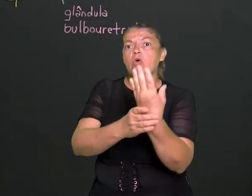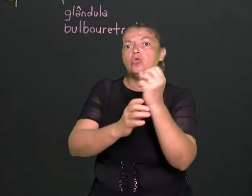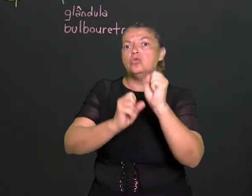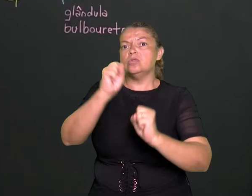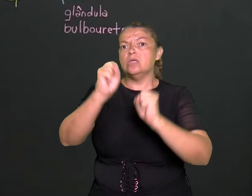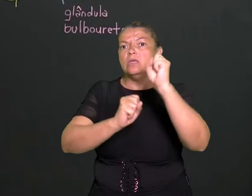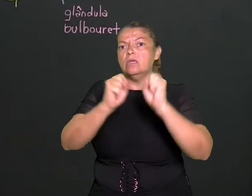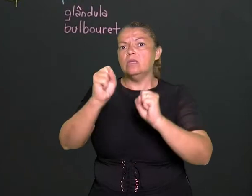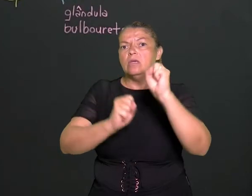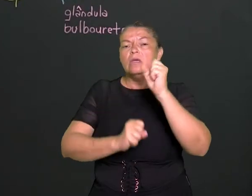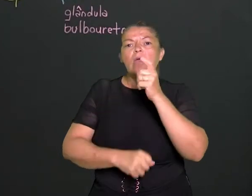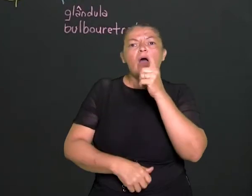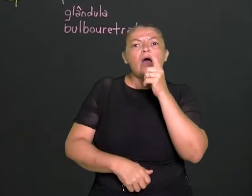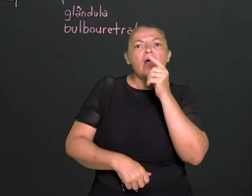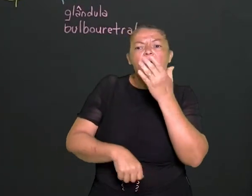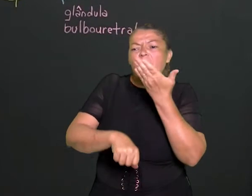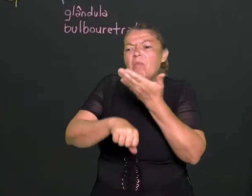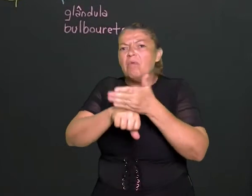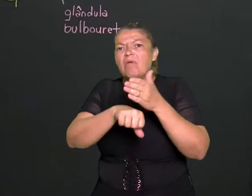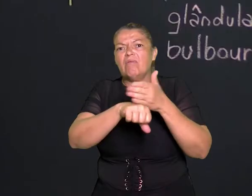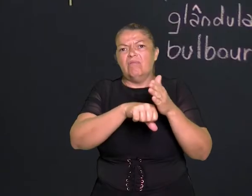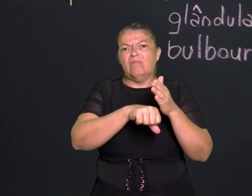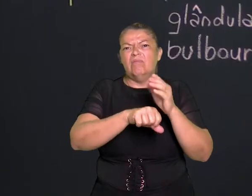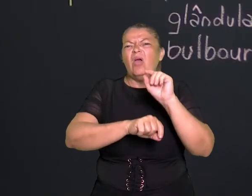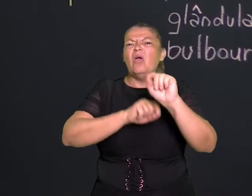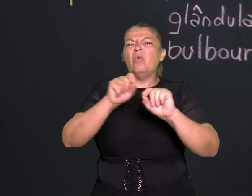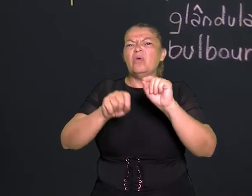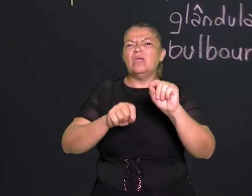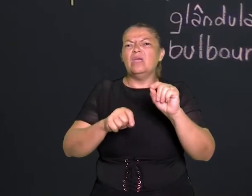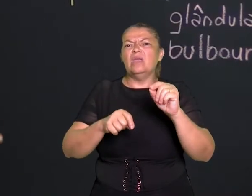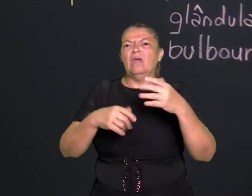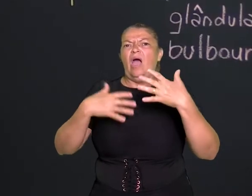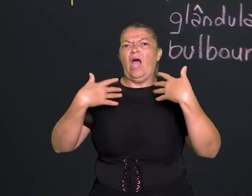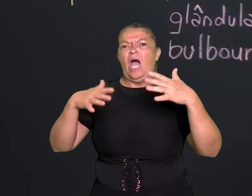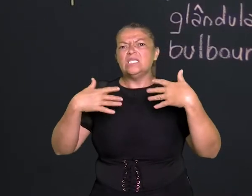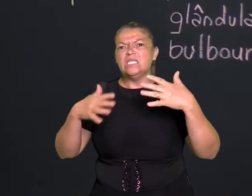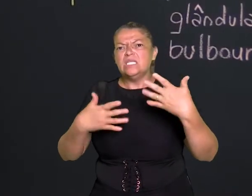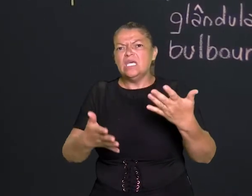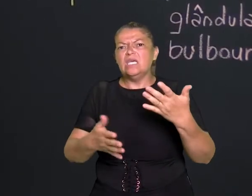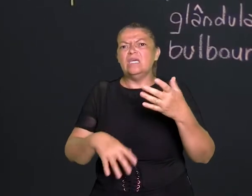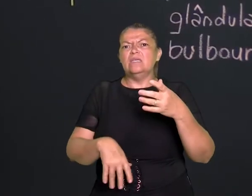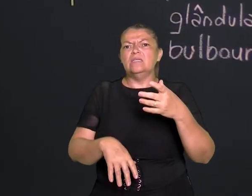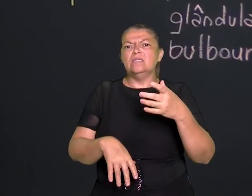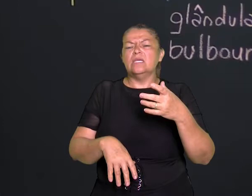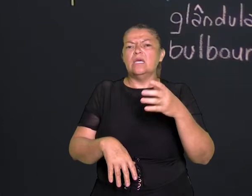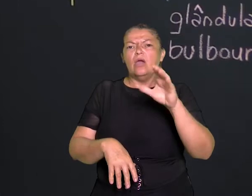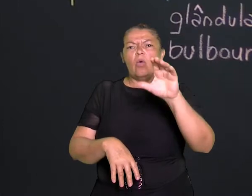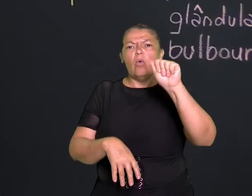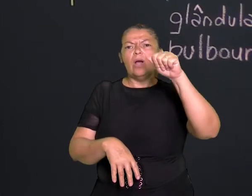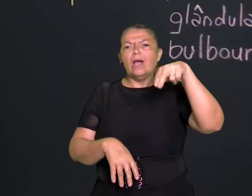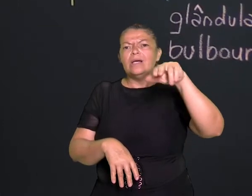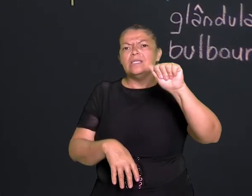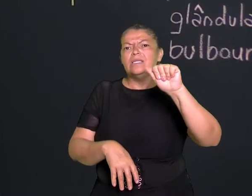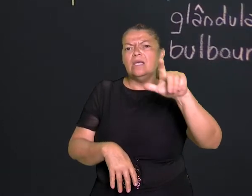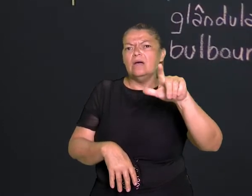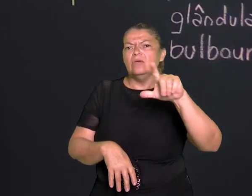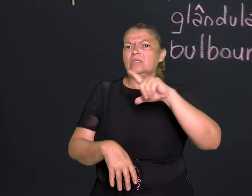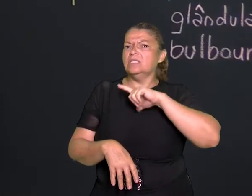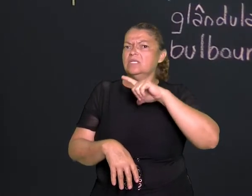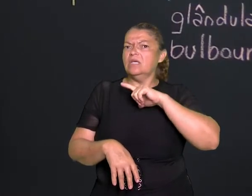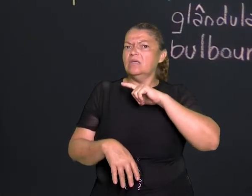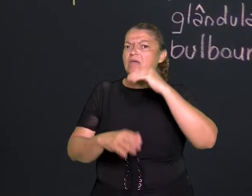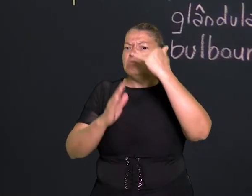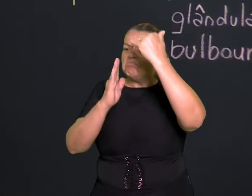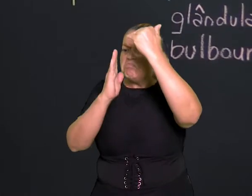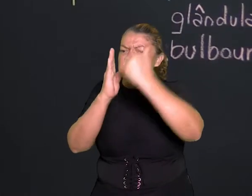uma secreção alcalina. Ela neutraliza a acidez. Que acidez é essa? O canal vaginal ele tem uma acidez, ele tem